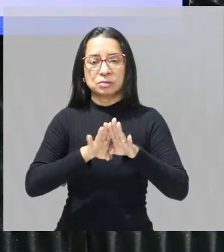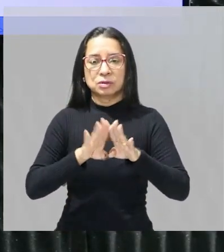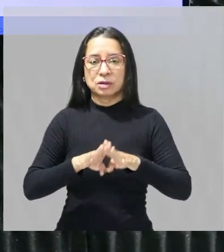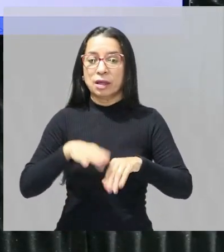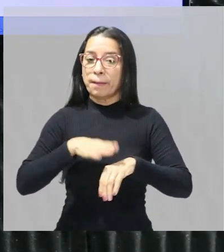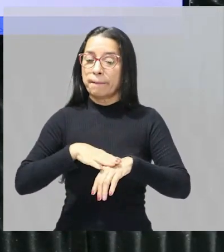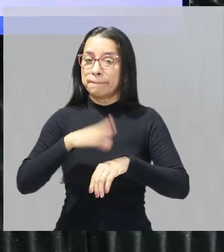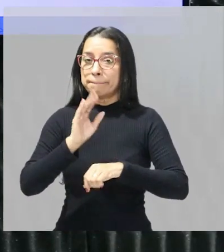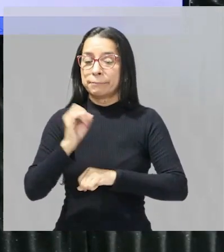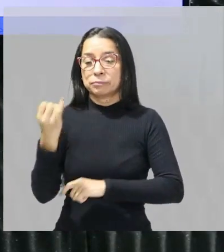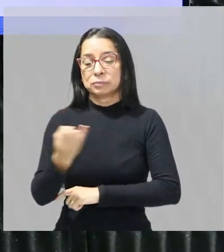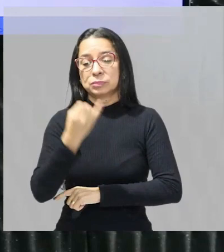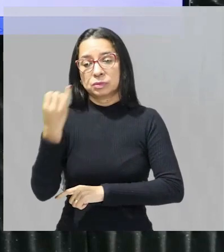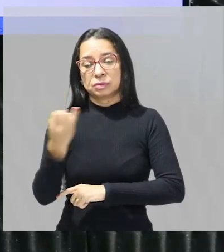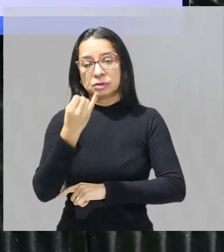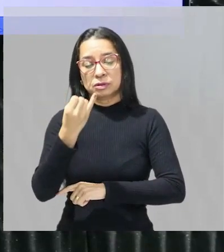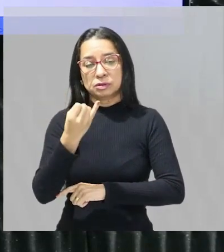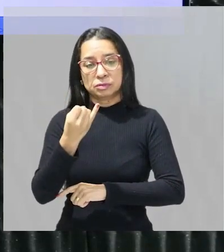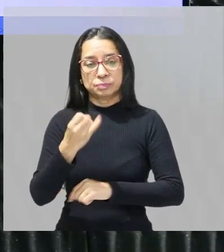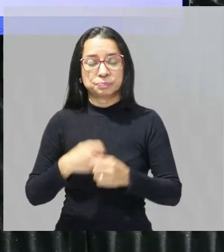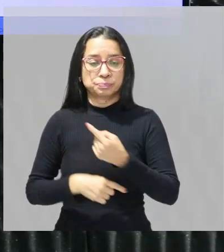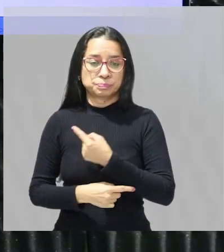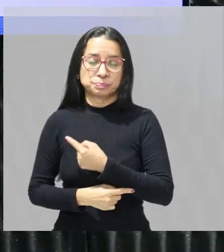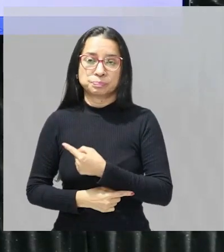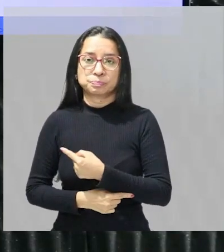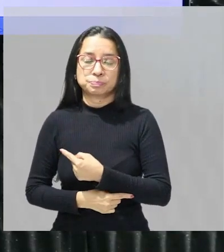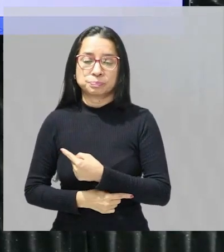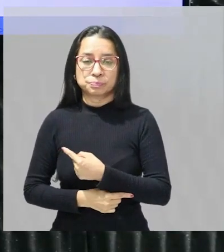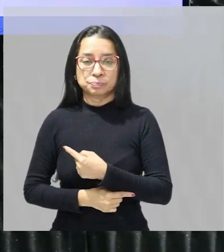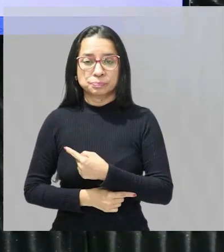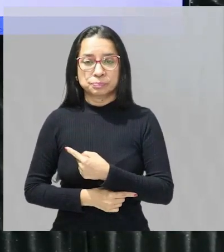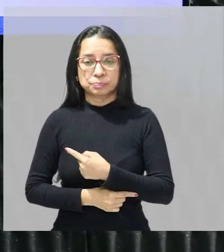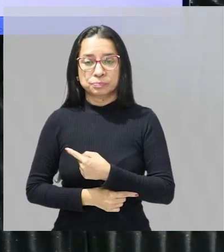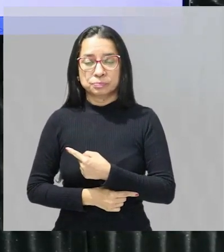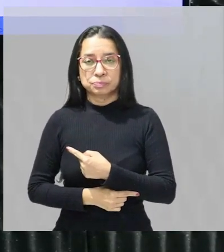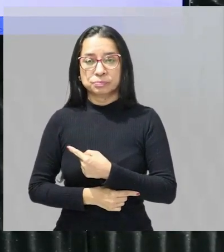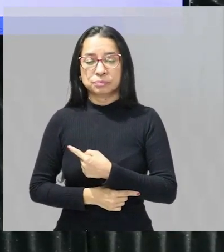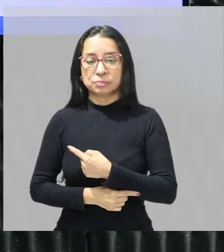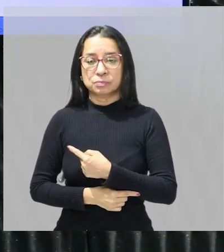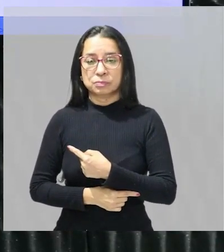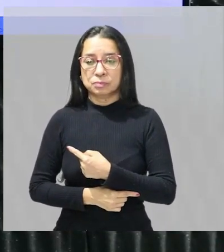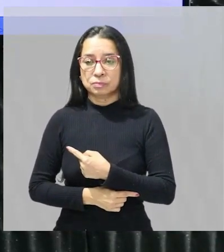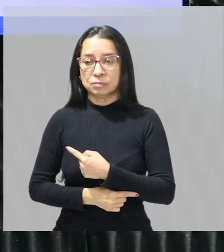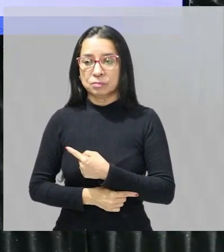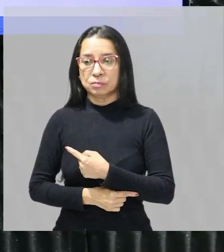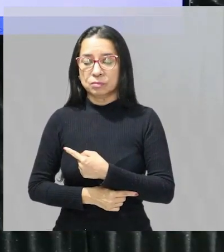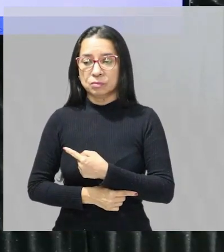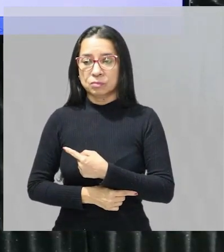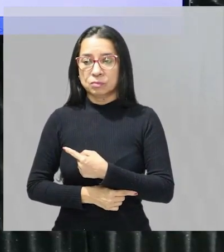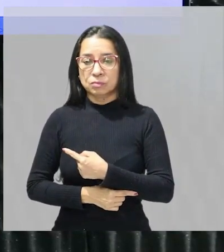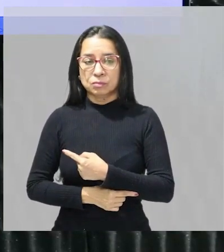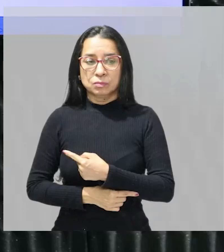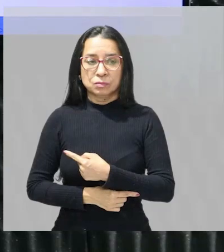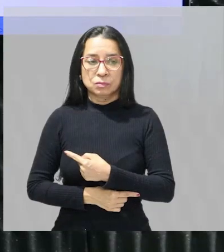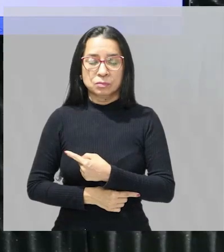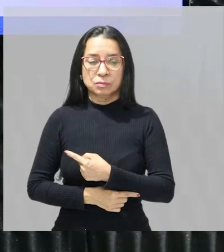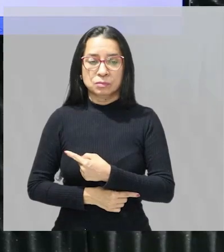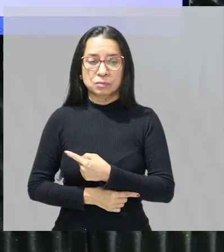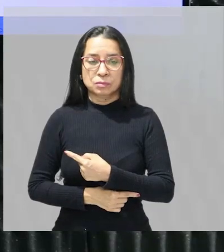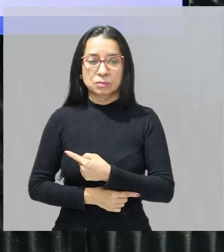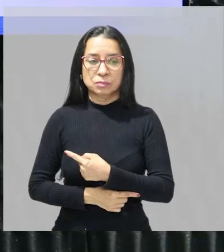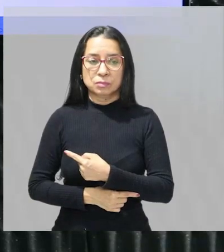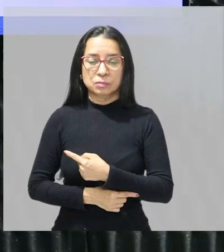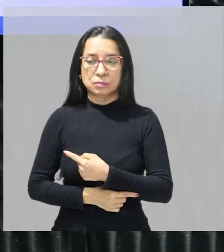muito importante. Mas bora continuar a questão aqui. Então ele diz, ó, o consumo anual dos agrotóxicos no Brasil tem sido superior